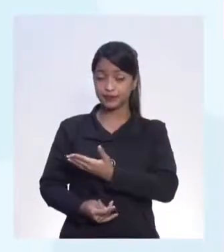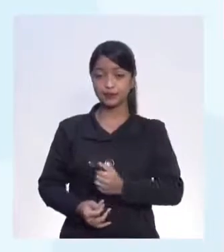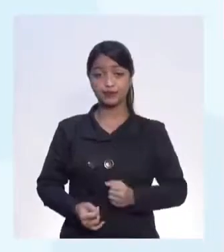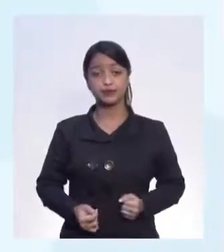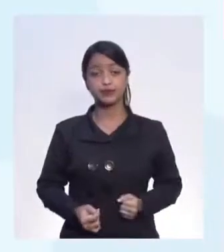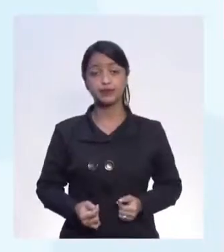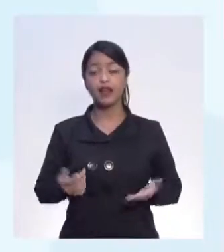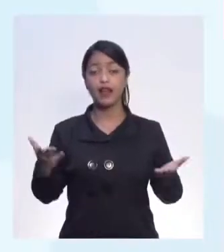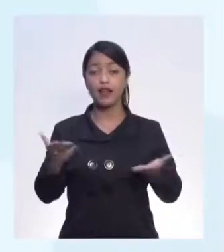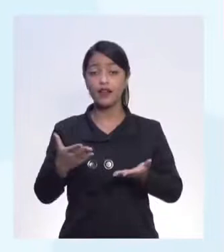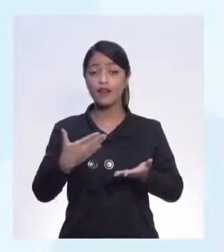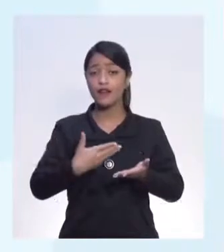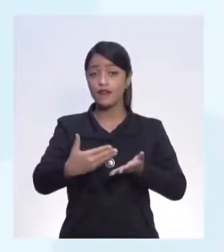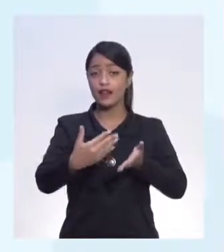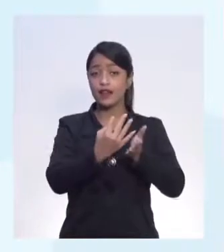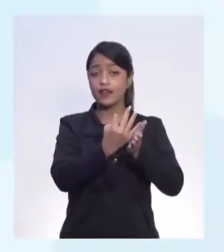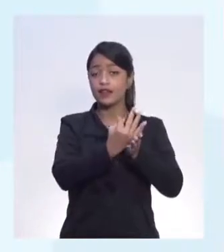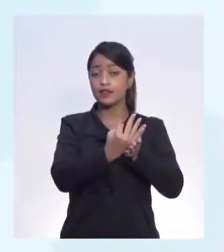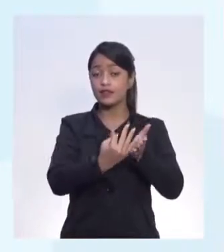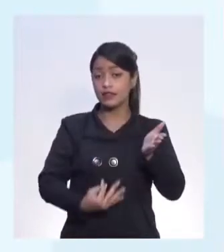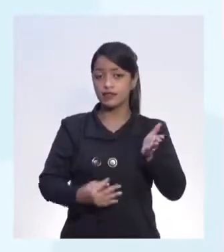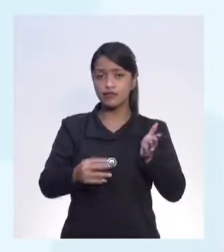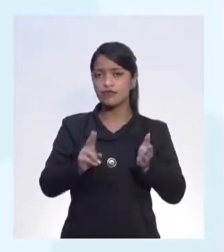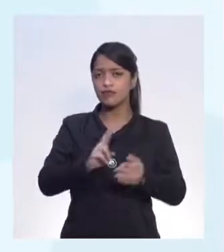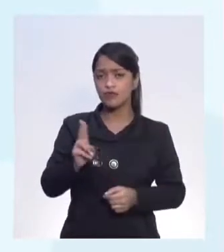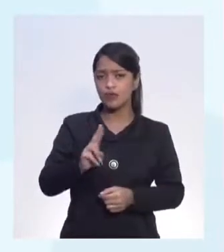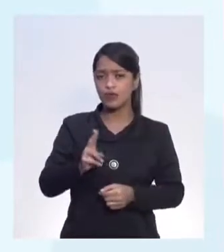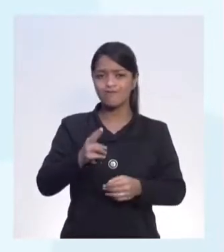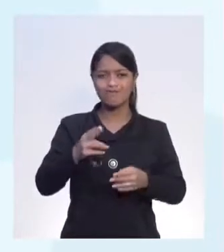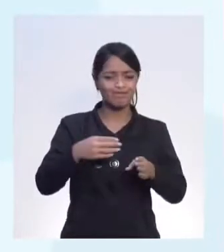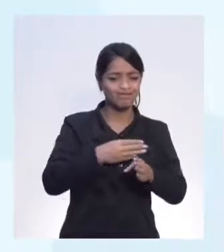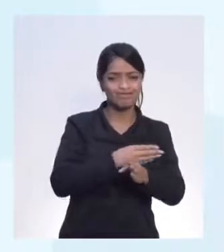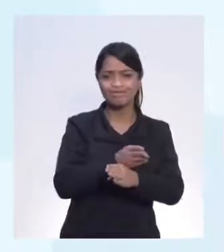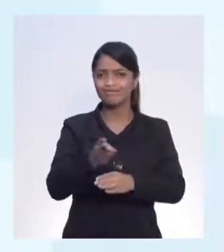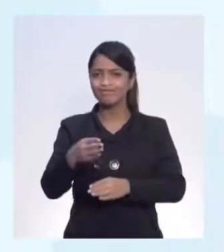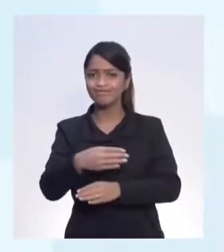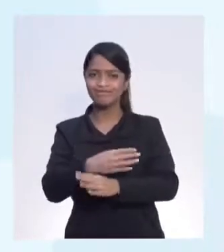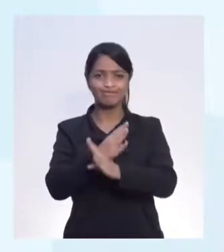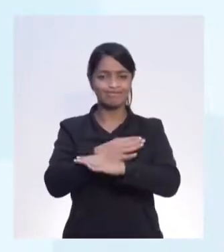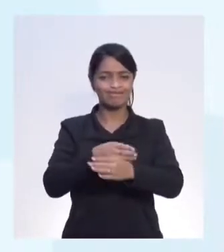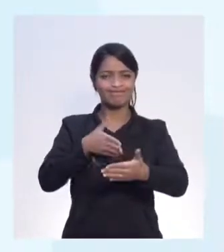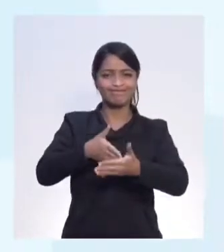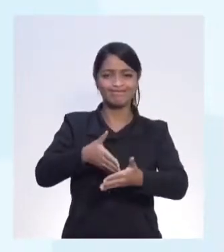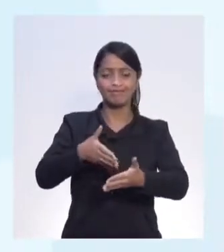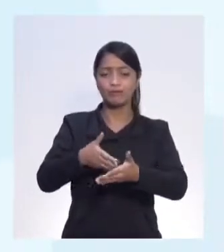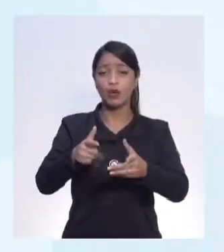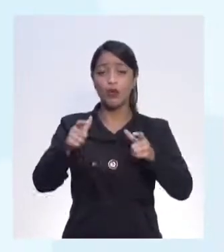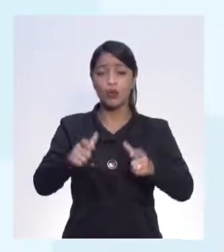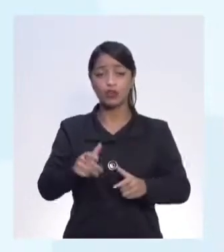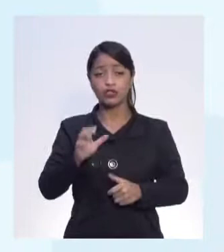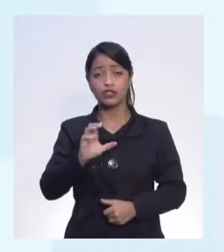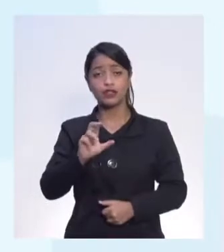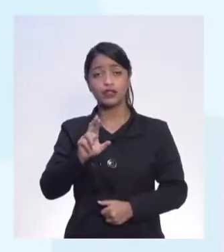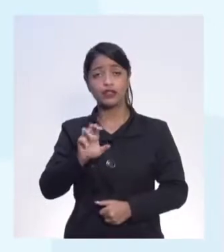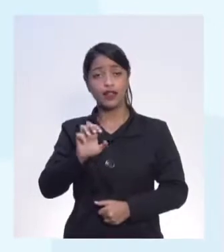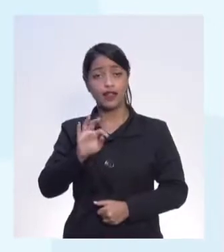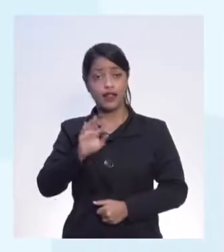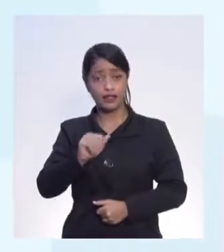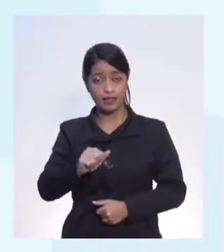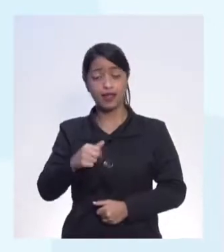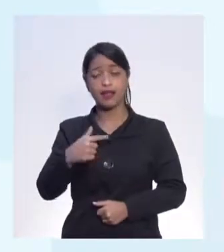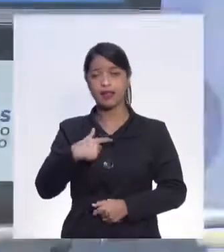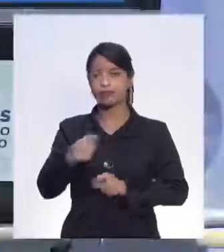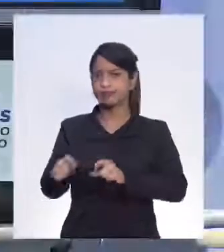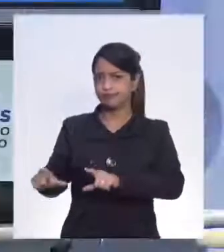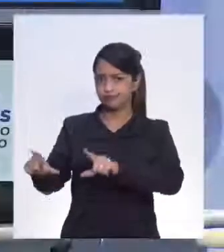ouvir um texto chamado No Labirinto de Creta. Vamos lá, porque você vai ouvir. Eu vou passar na telinha